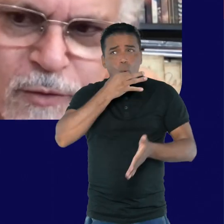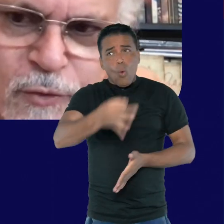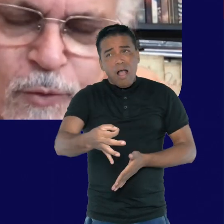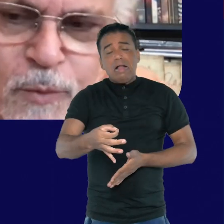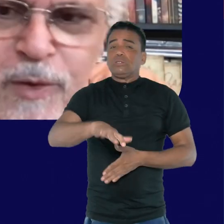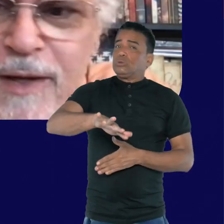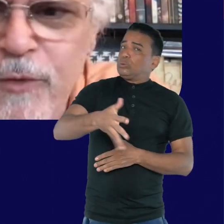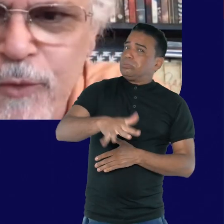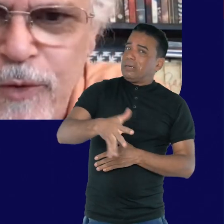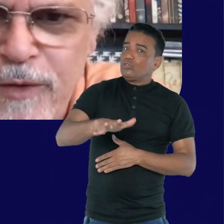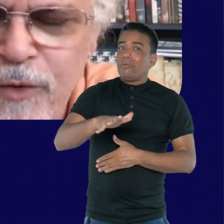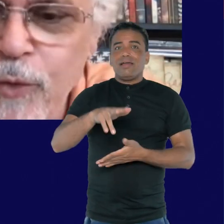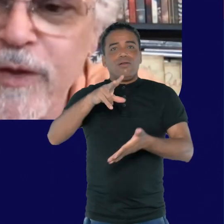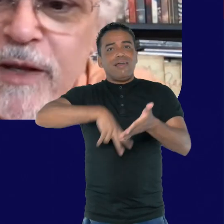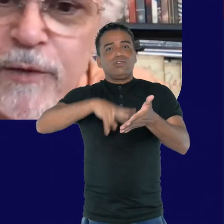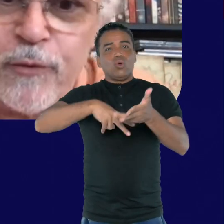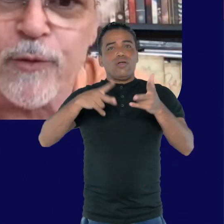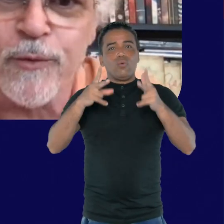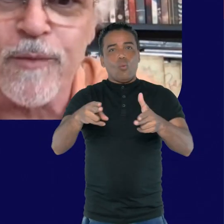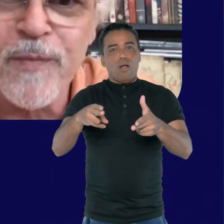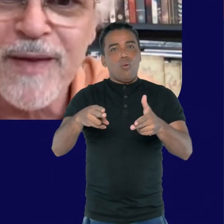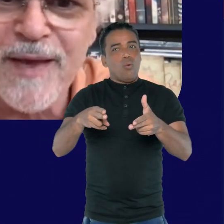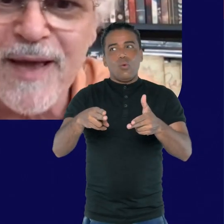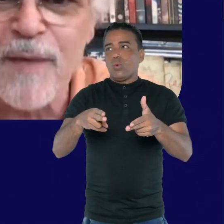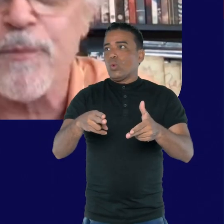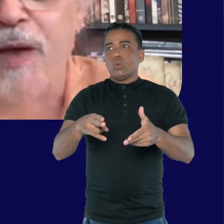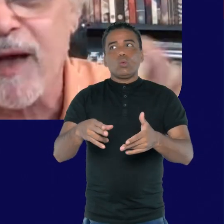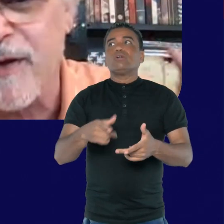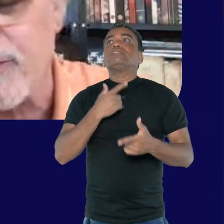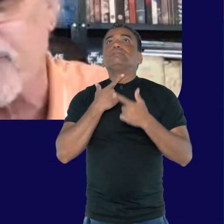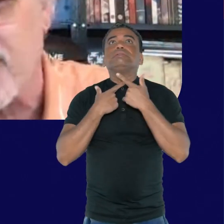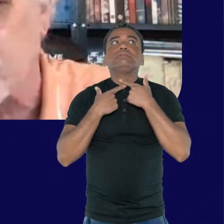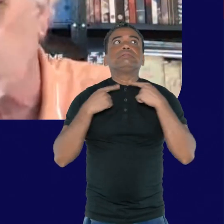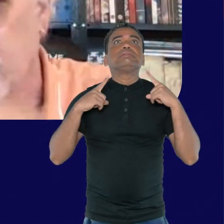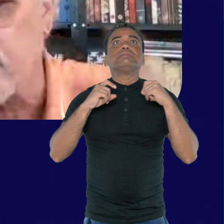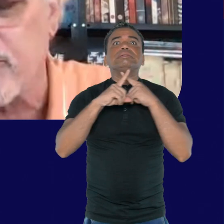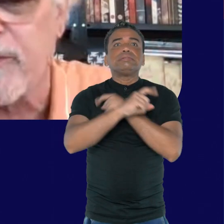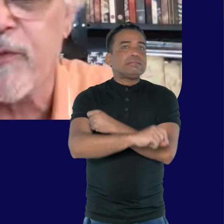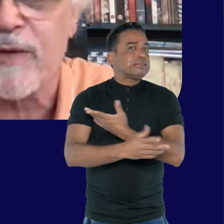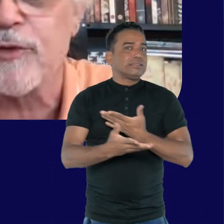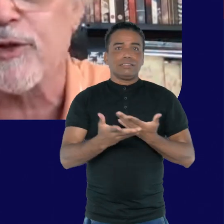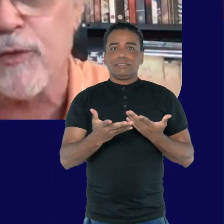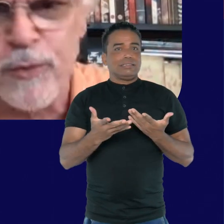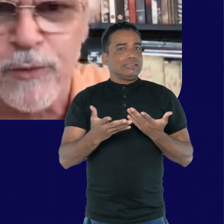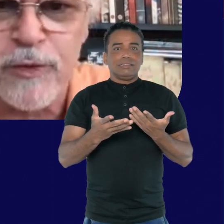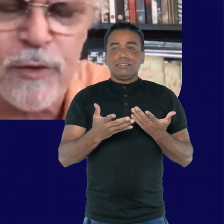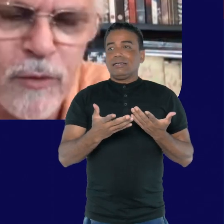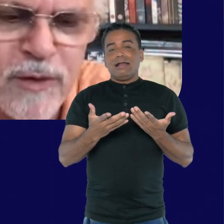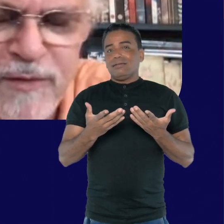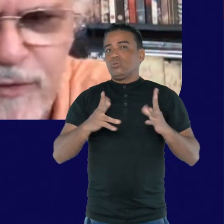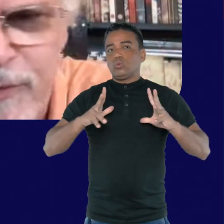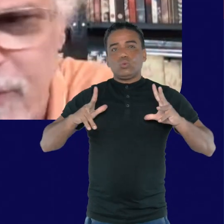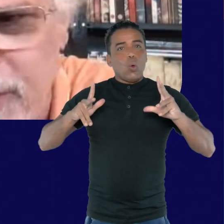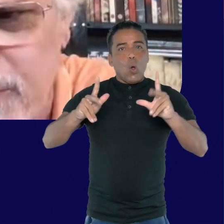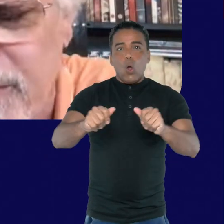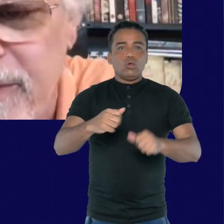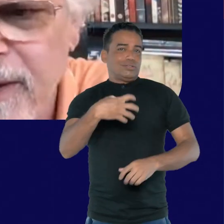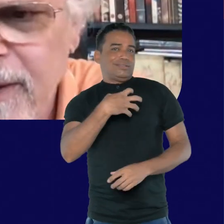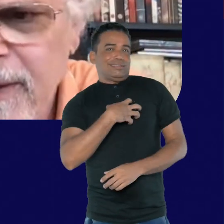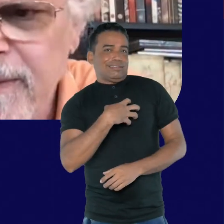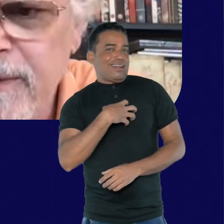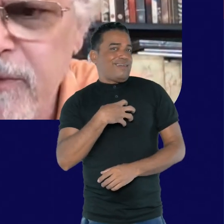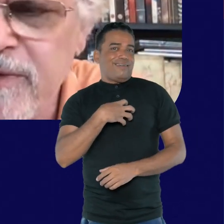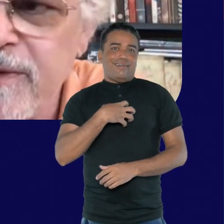mais ou menos como o leitor, onívoro, né? Aberto para tudo, faço de tudo, de todas as